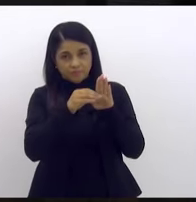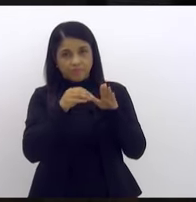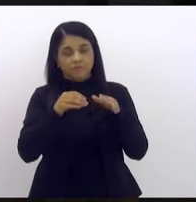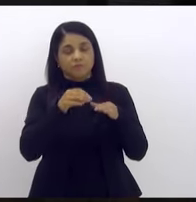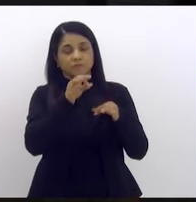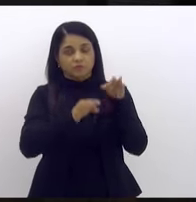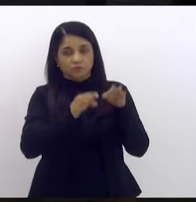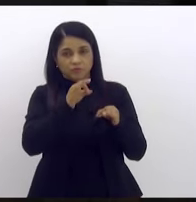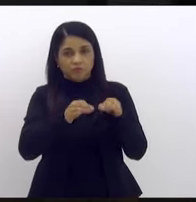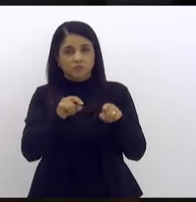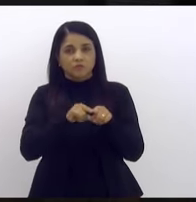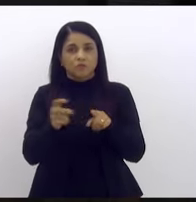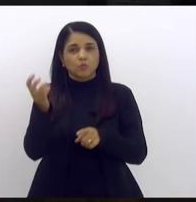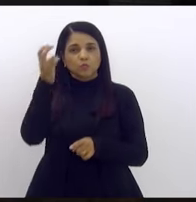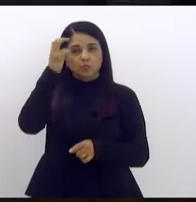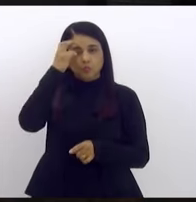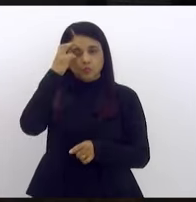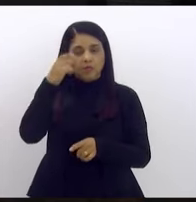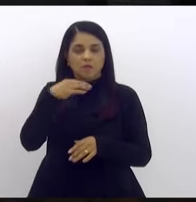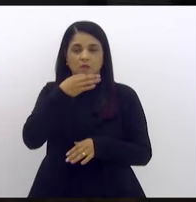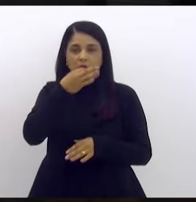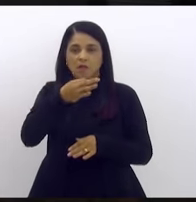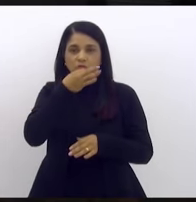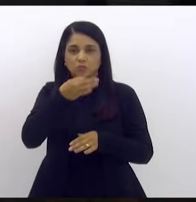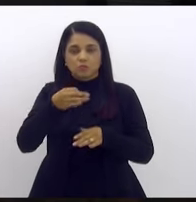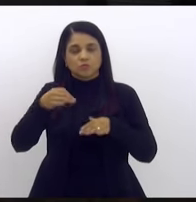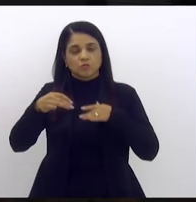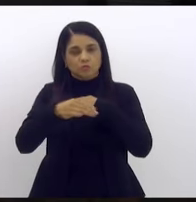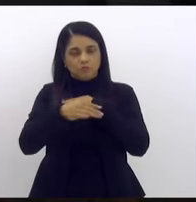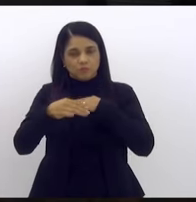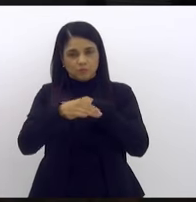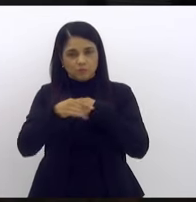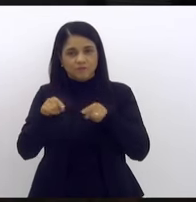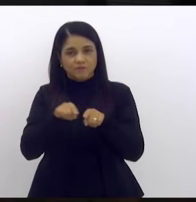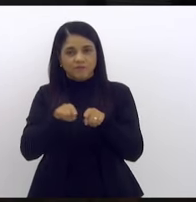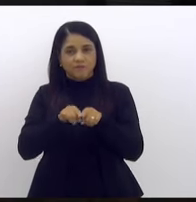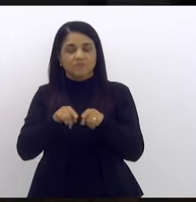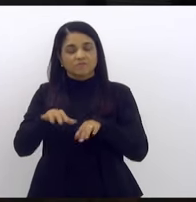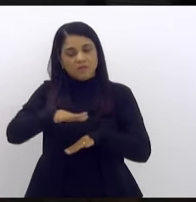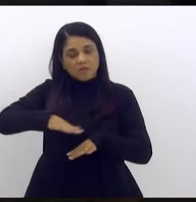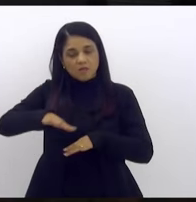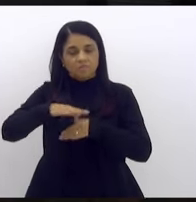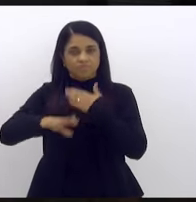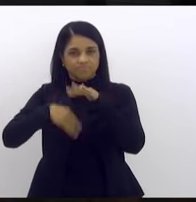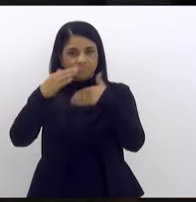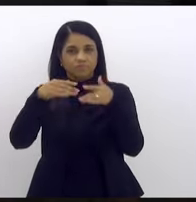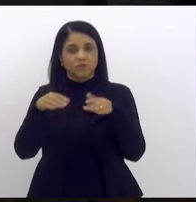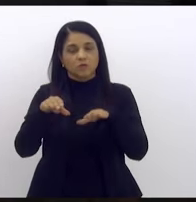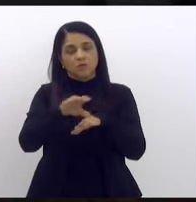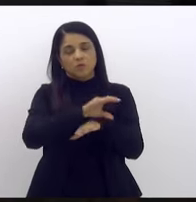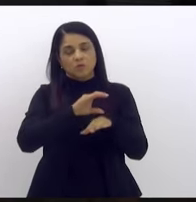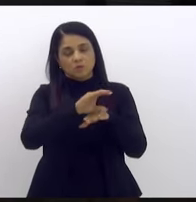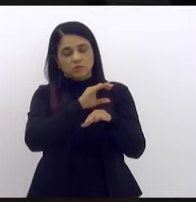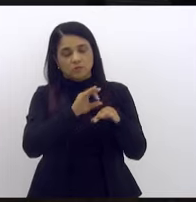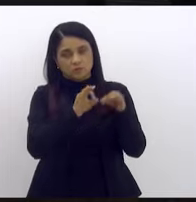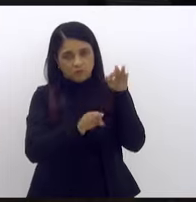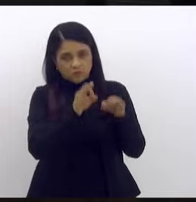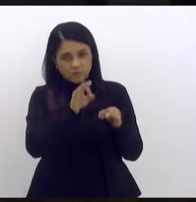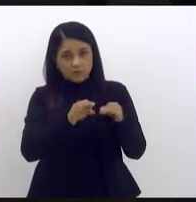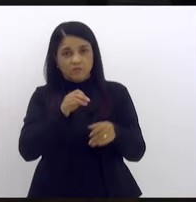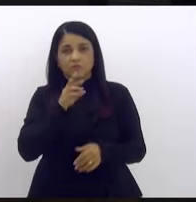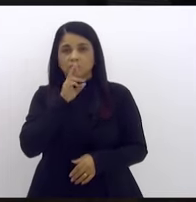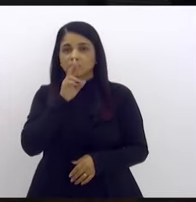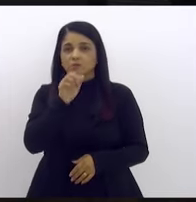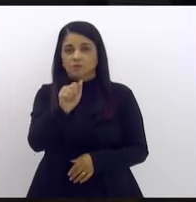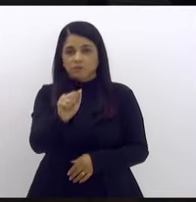de Assuntos Municipais de Desenvolvimento Regional. Para emitir parecer pela Comissão de Constituição e Justiça, deputado Rodrigo